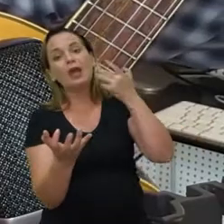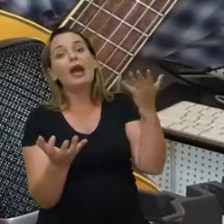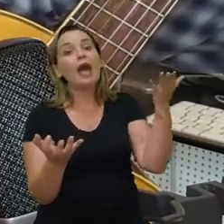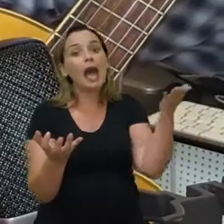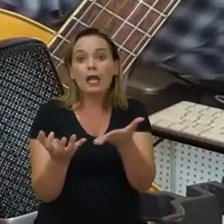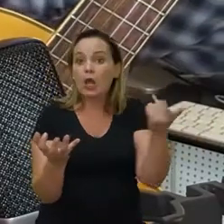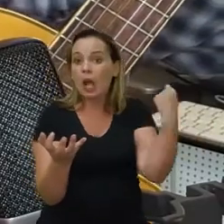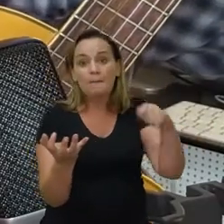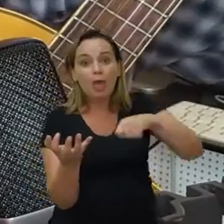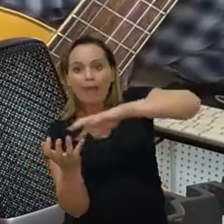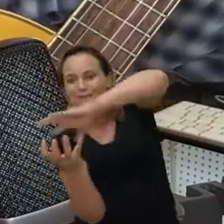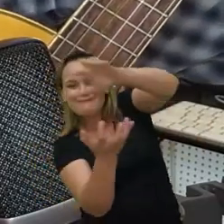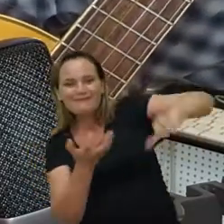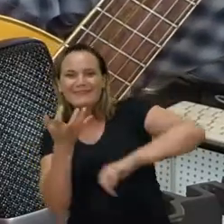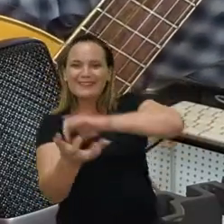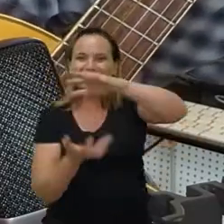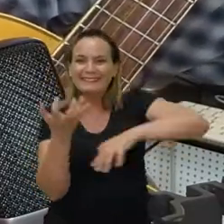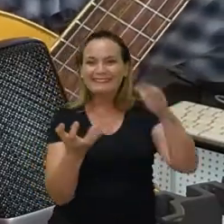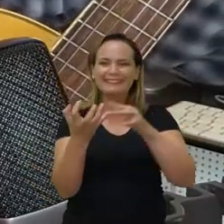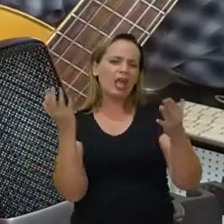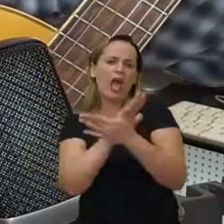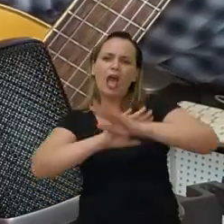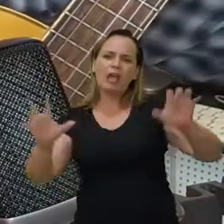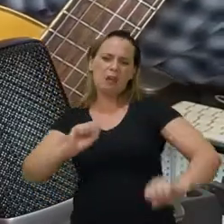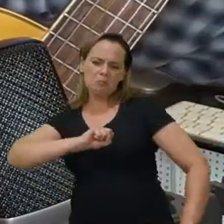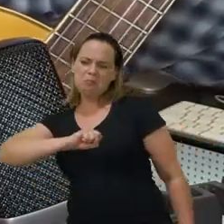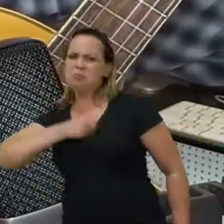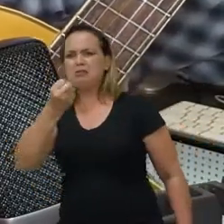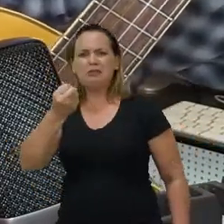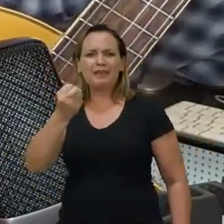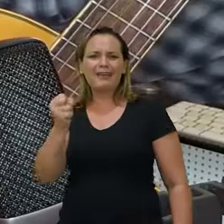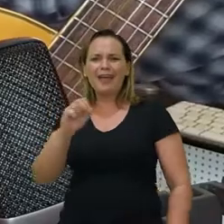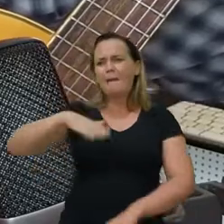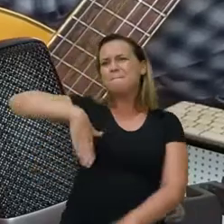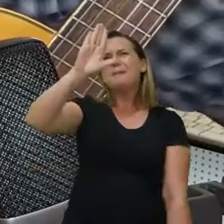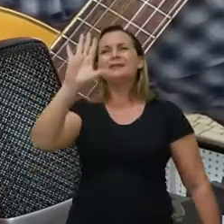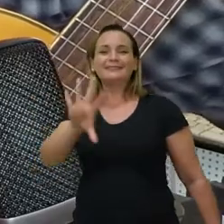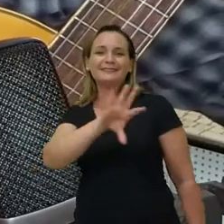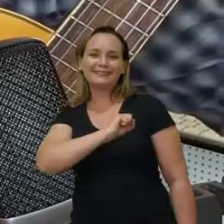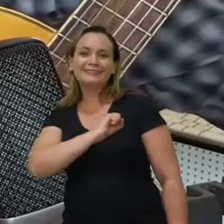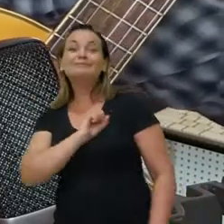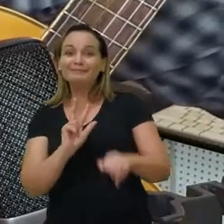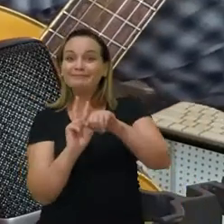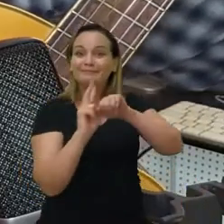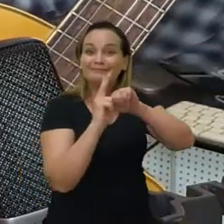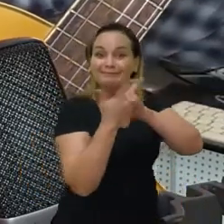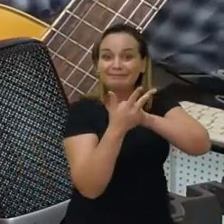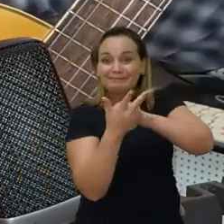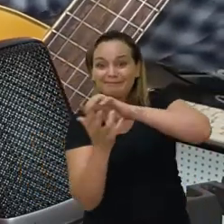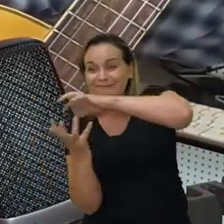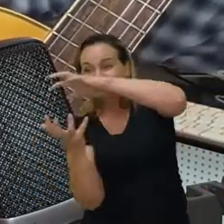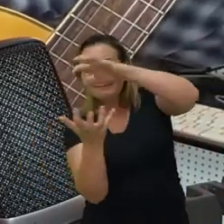é preciso mudar, menos ódio e mais amor. O vírus fez o mundo parar, a